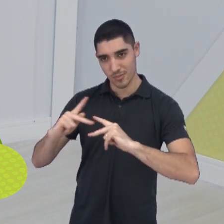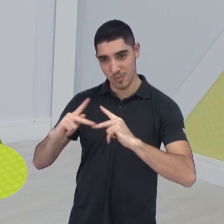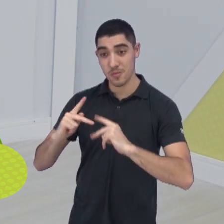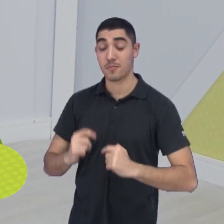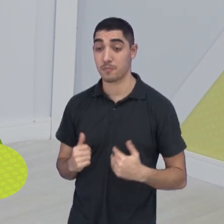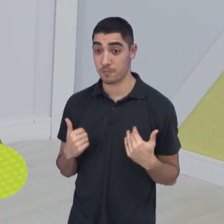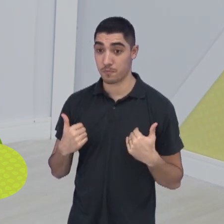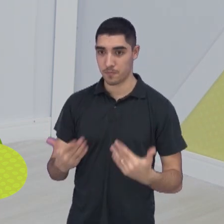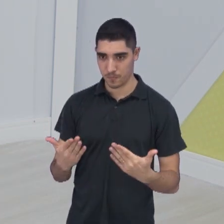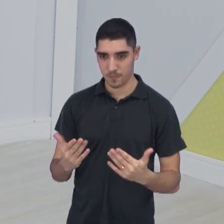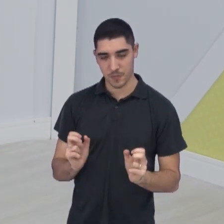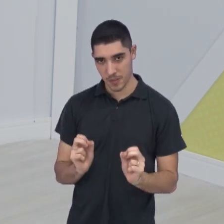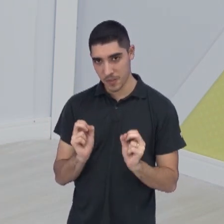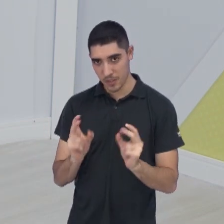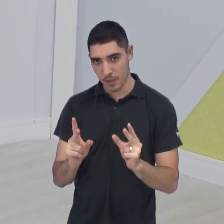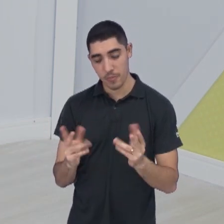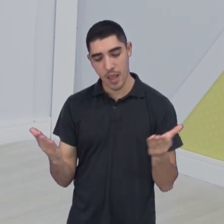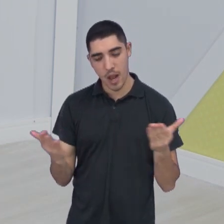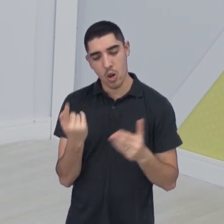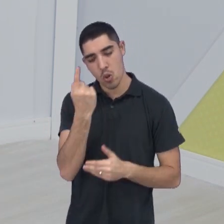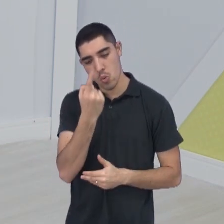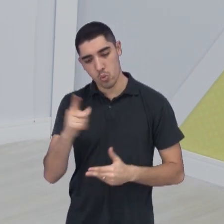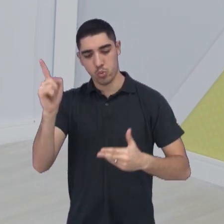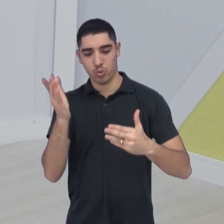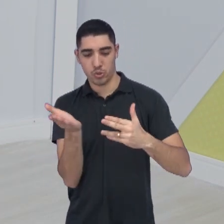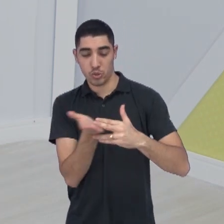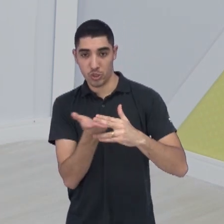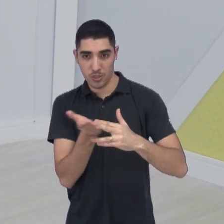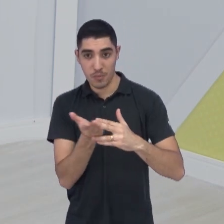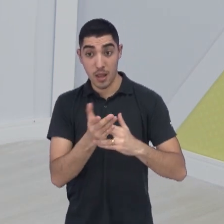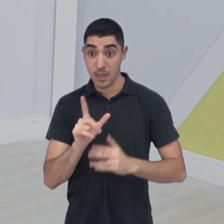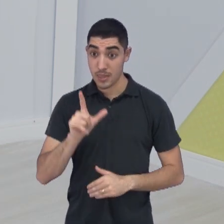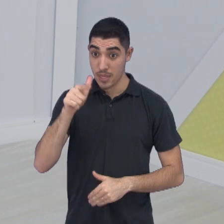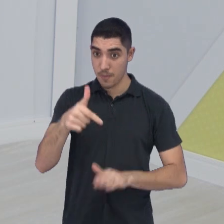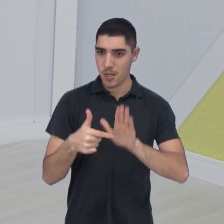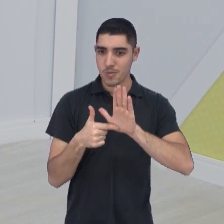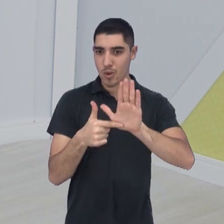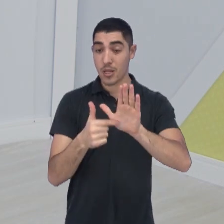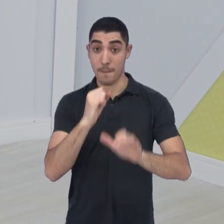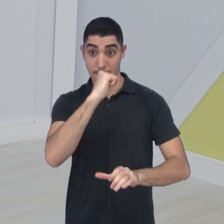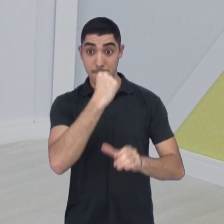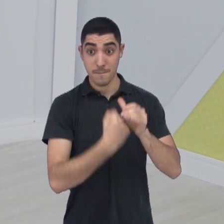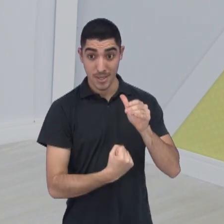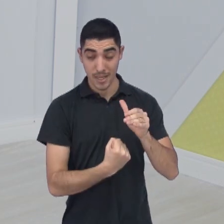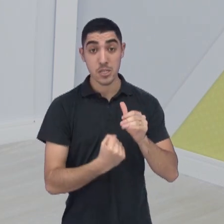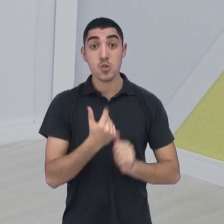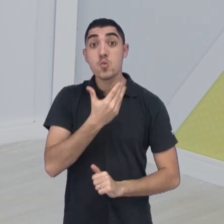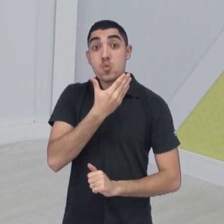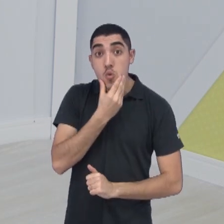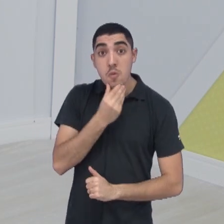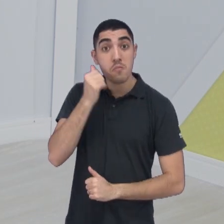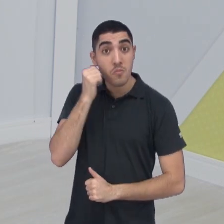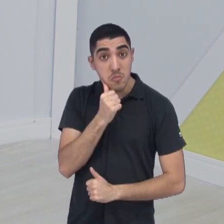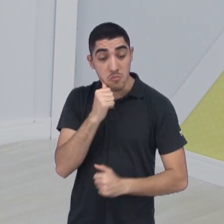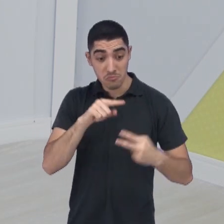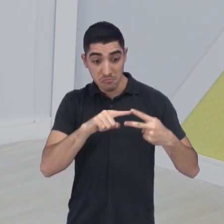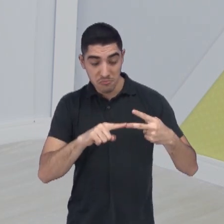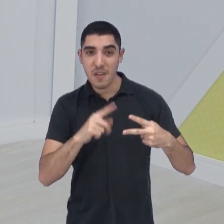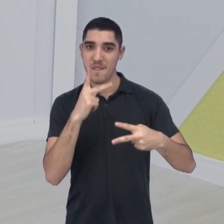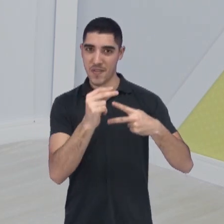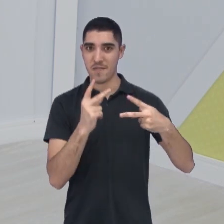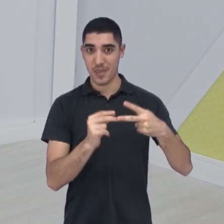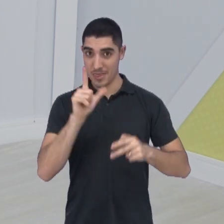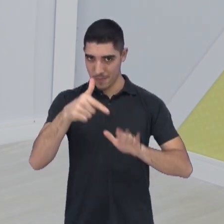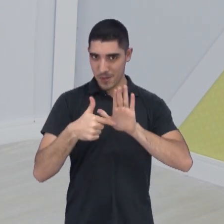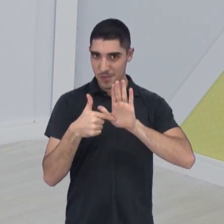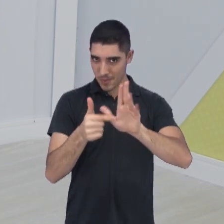futsal feminino, tá certo? A gente vai para o último intervalo do dia. Na volta tem basquete e o time masculino e feminino, eles venceram. Já eu